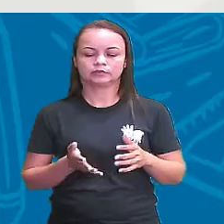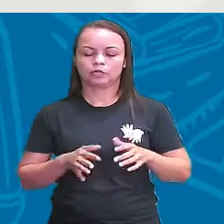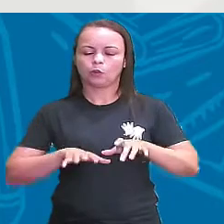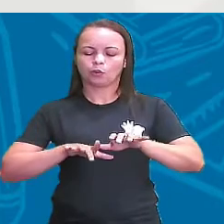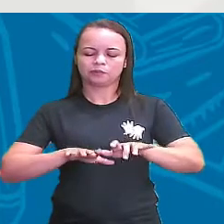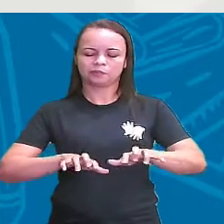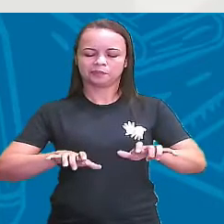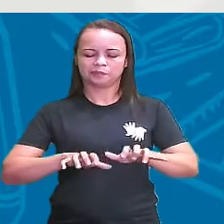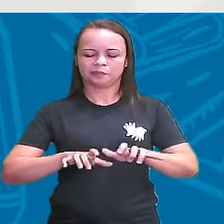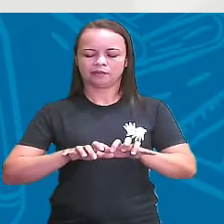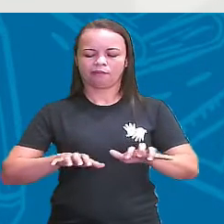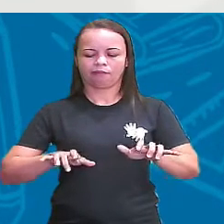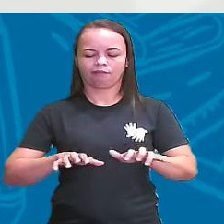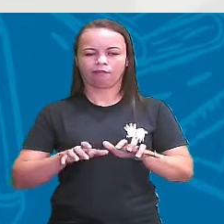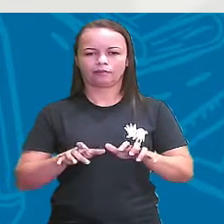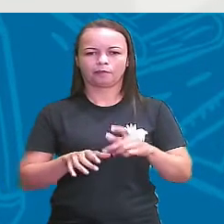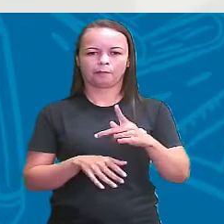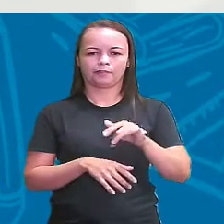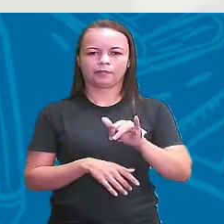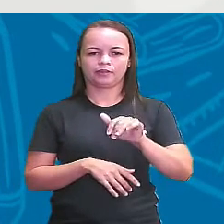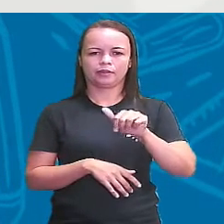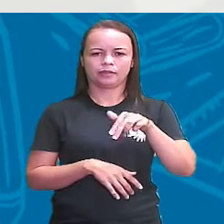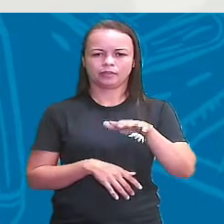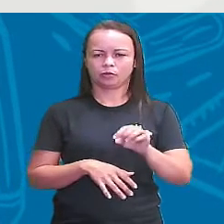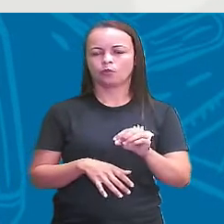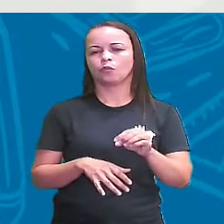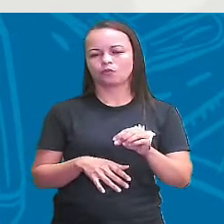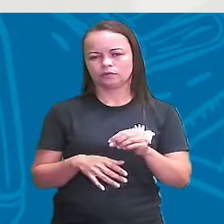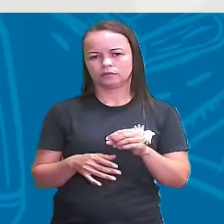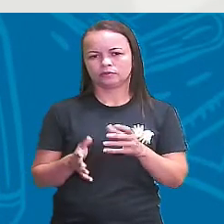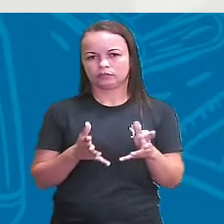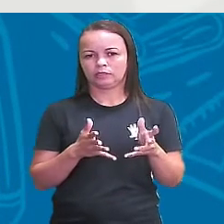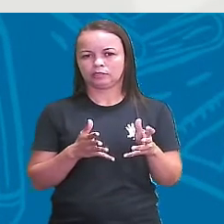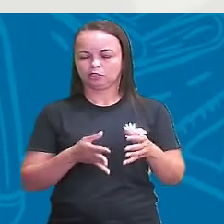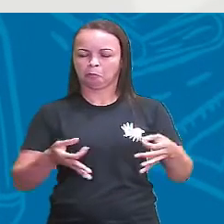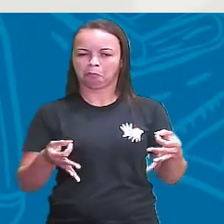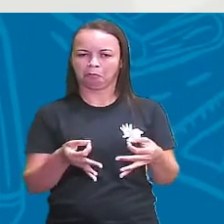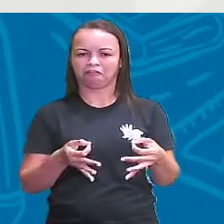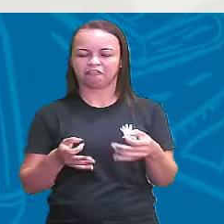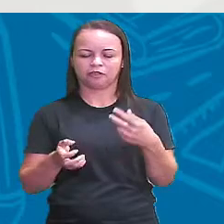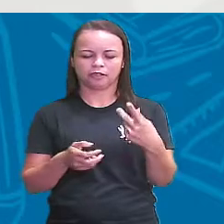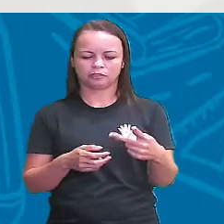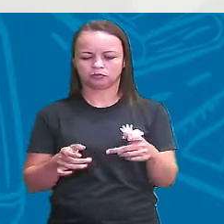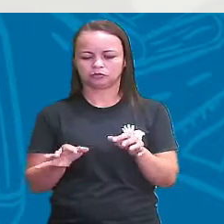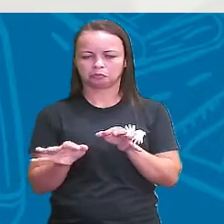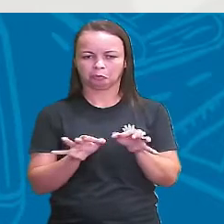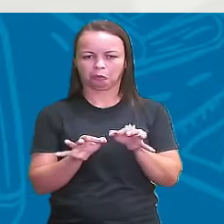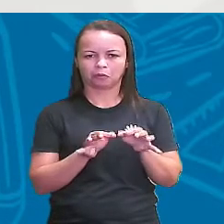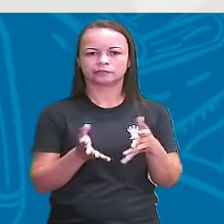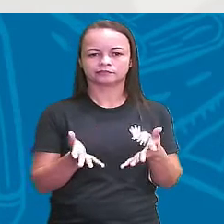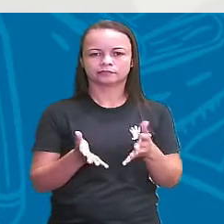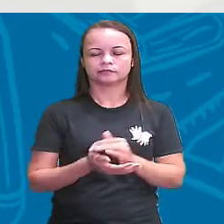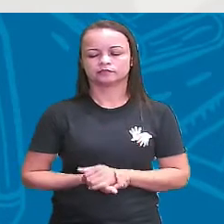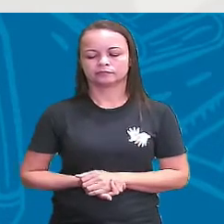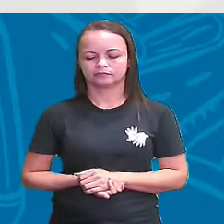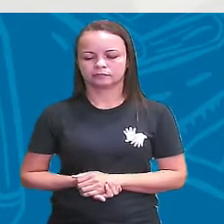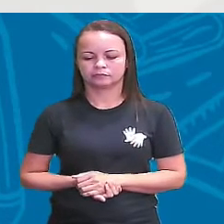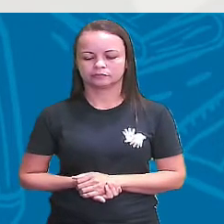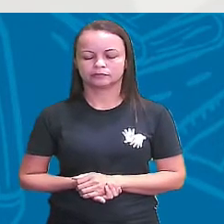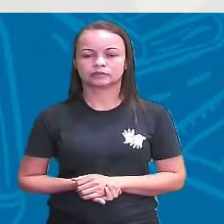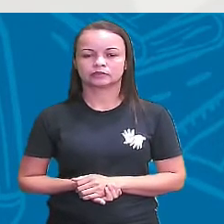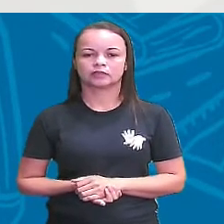piano está perfecto. No los afinaron ayer. Las partituras